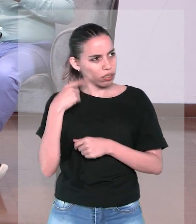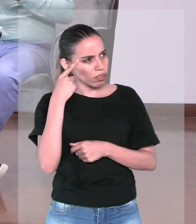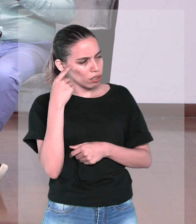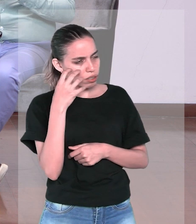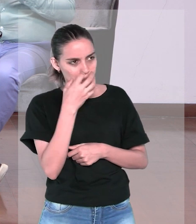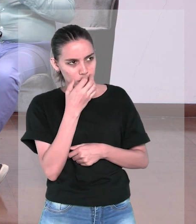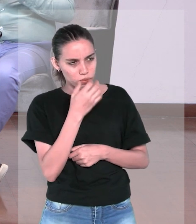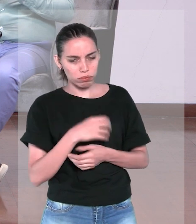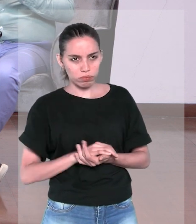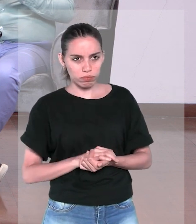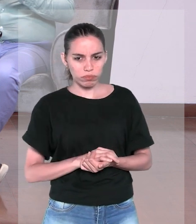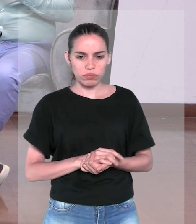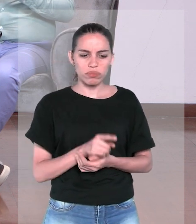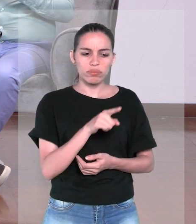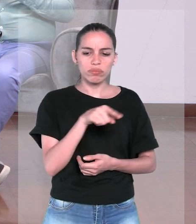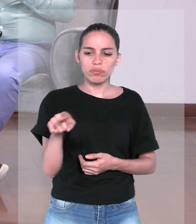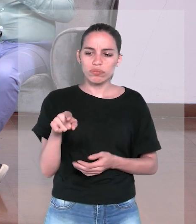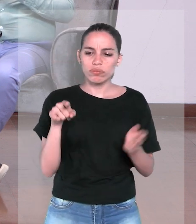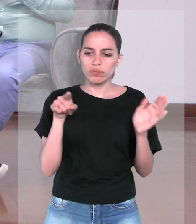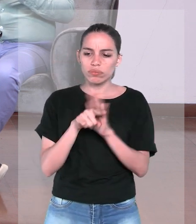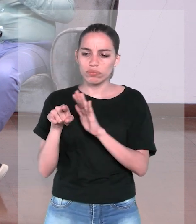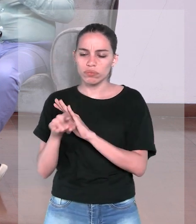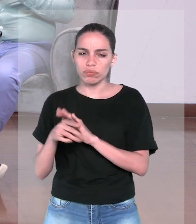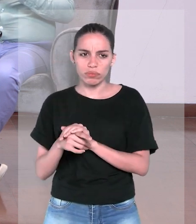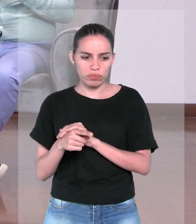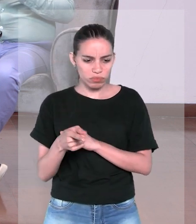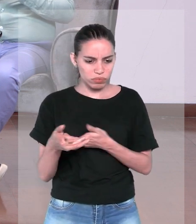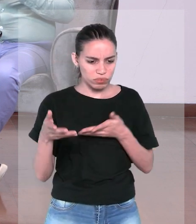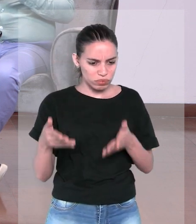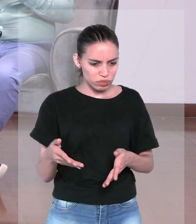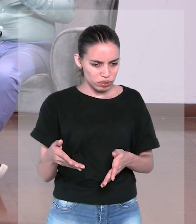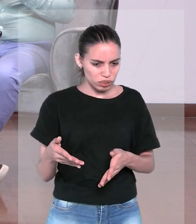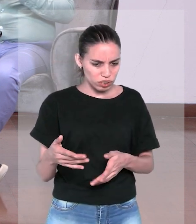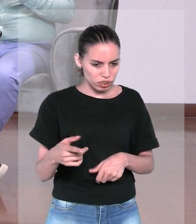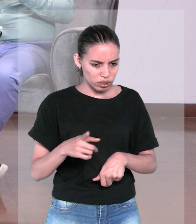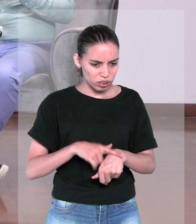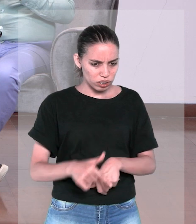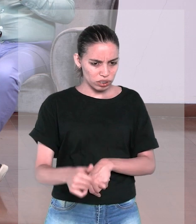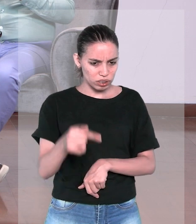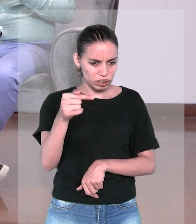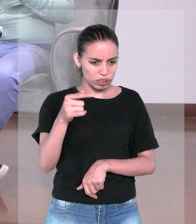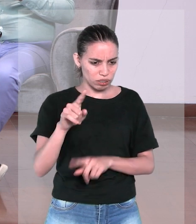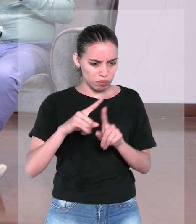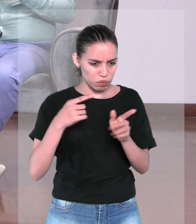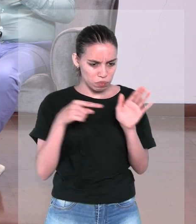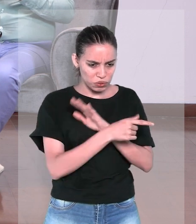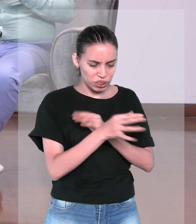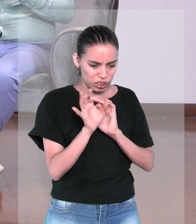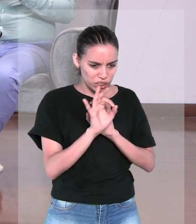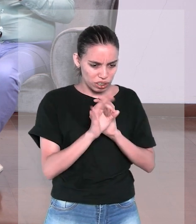vista da psicanálise, eu vou verificar que esse superego ele é extremamente perverso, ele não tem